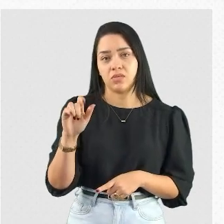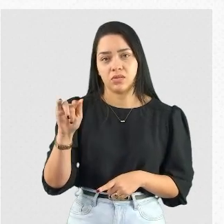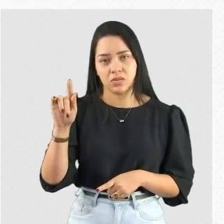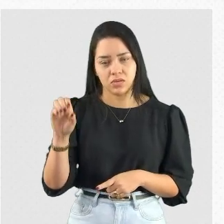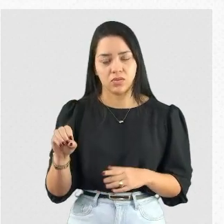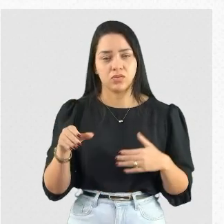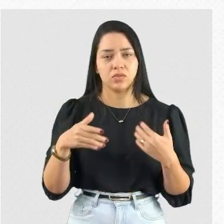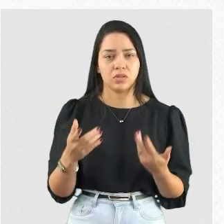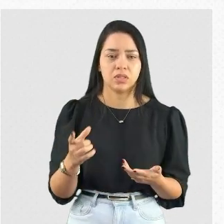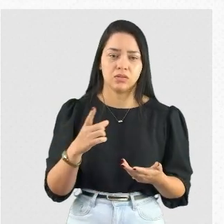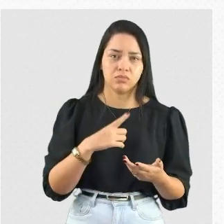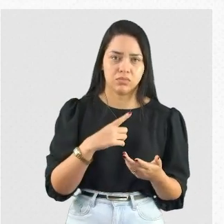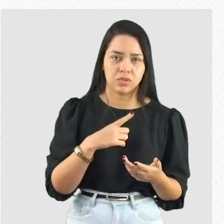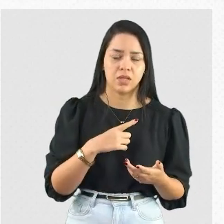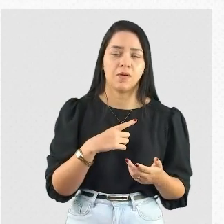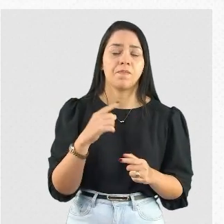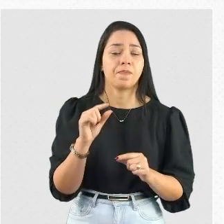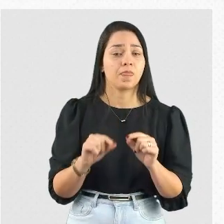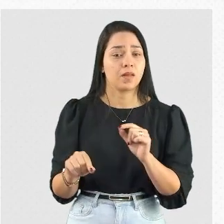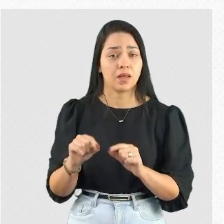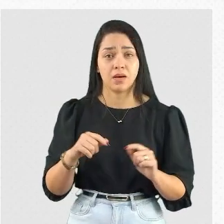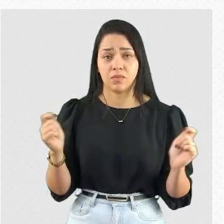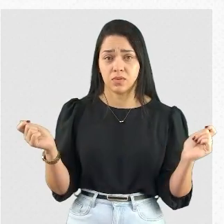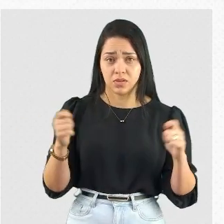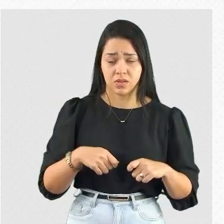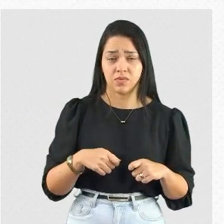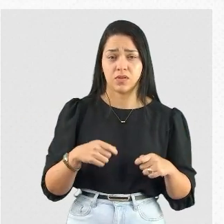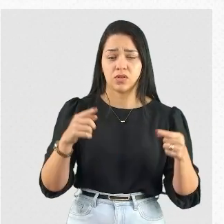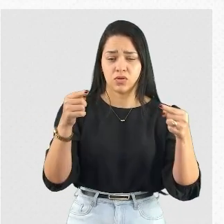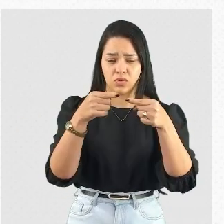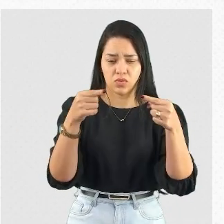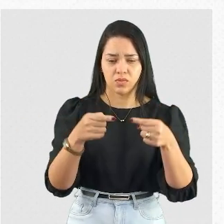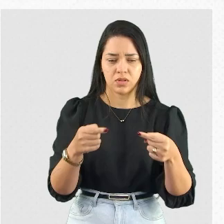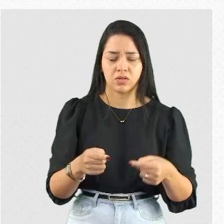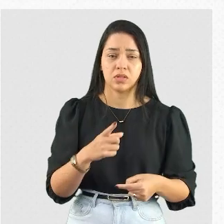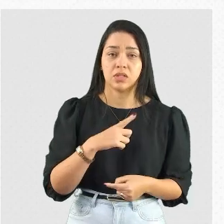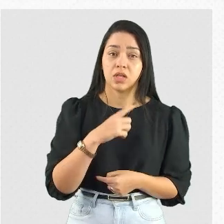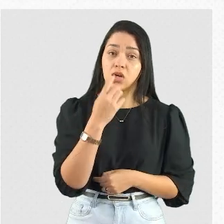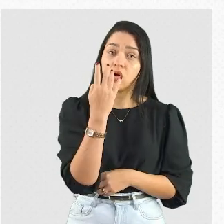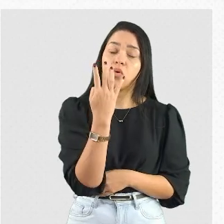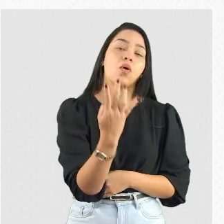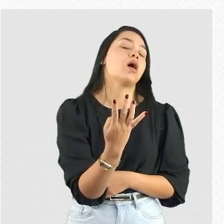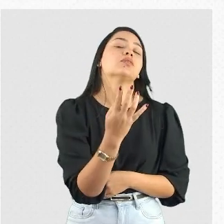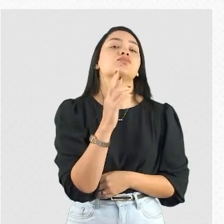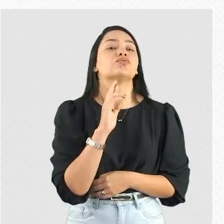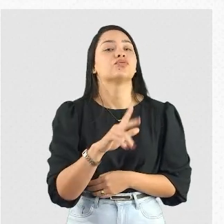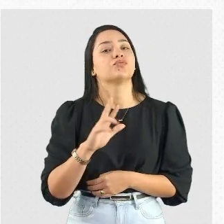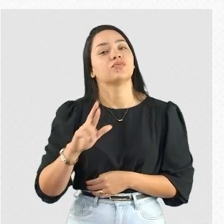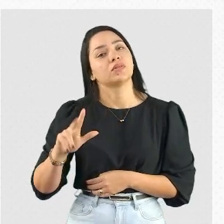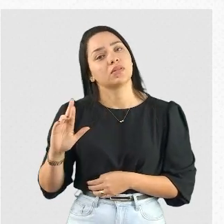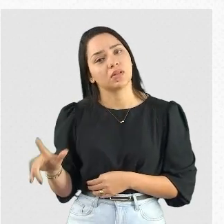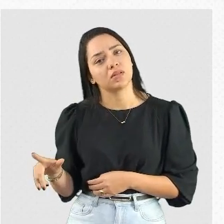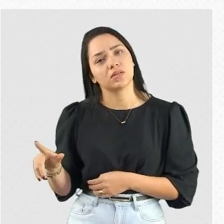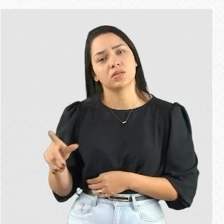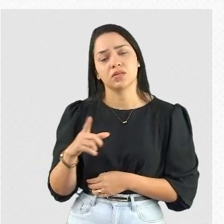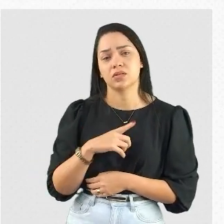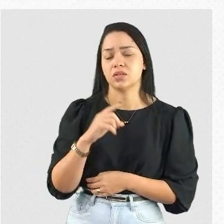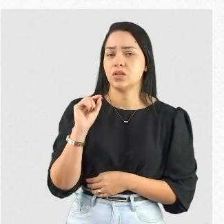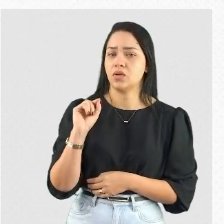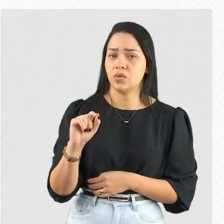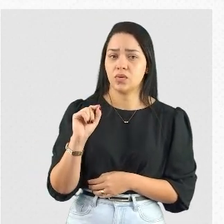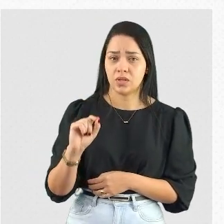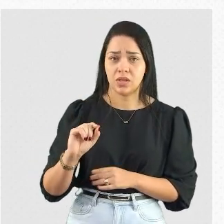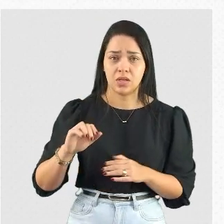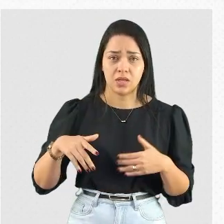tenho esses descendentes, essas possíveis combinações aí, né? Eu tenho 4 combinações diferentes, quando eu tenho genitores que